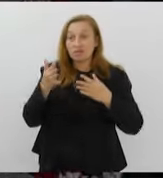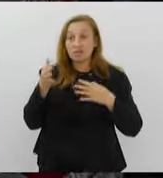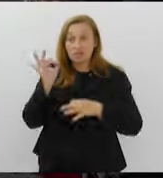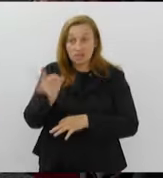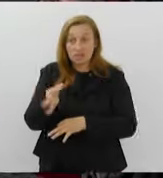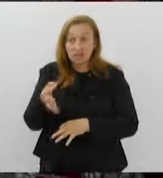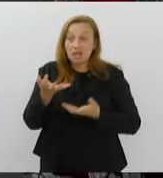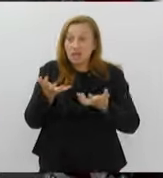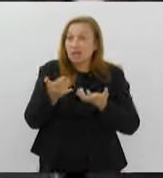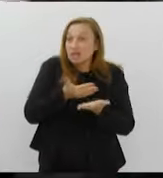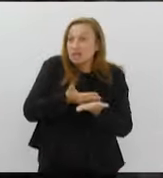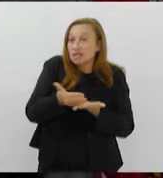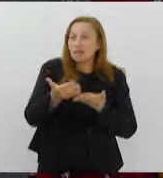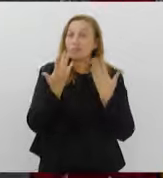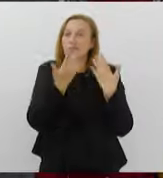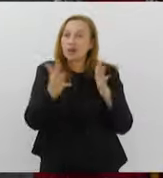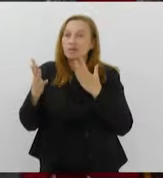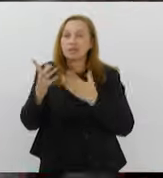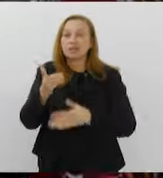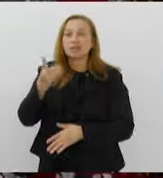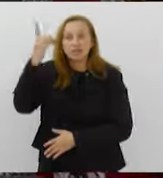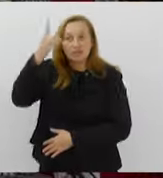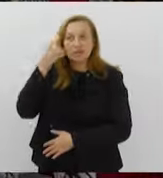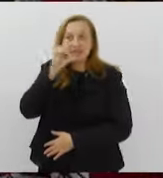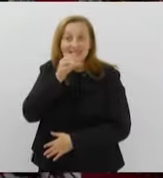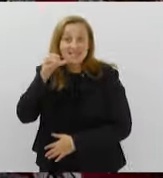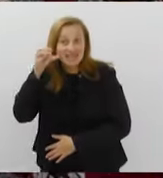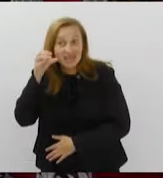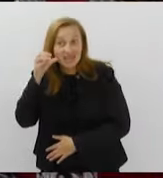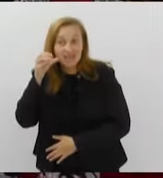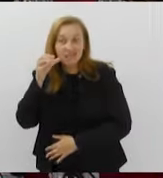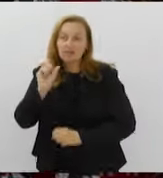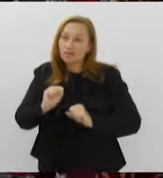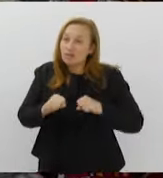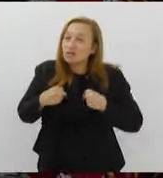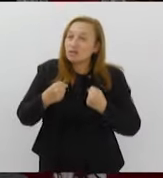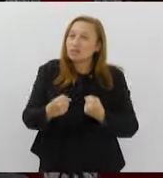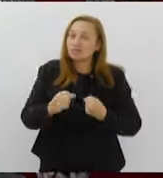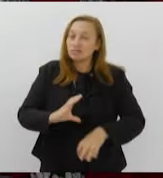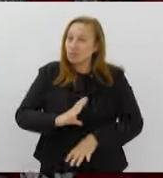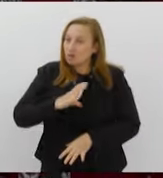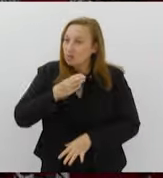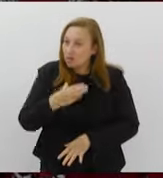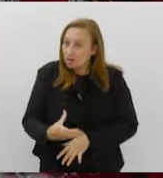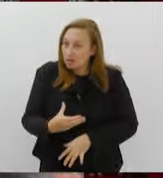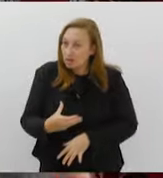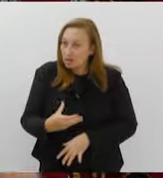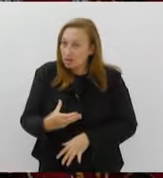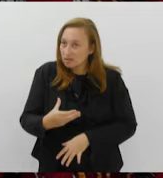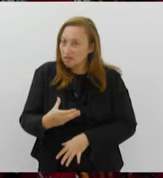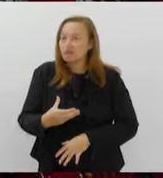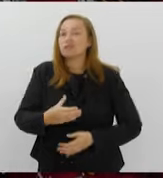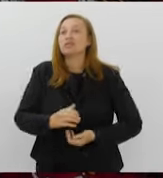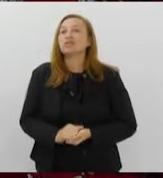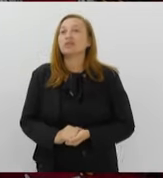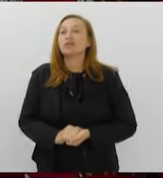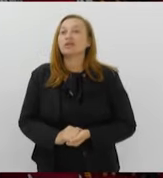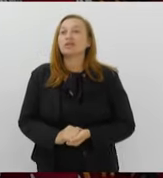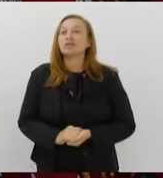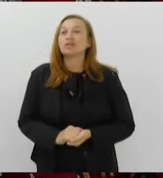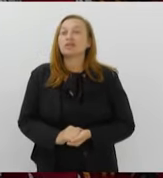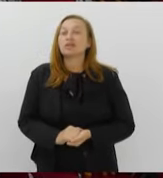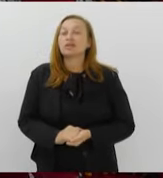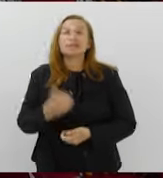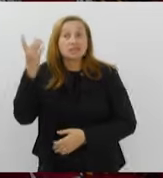Queria começar parabenizando a deputada Célia Jordão pela força, pela coragem, pela retidão, pela urbanidade, uma